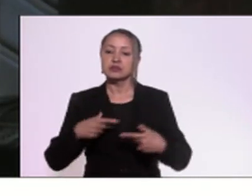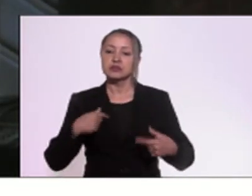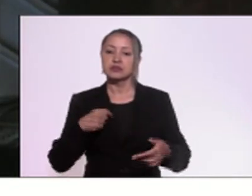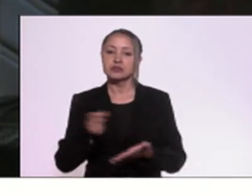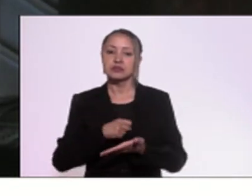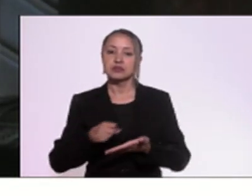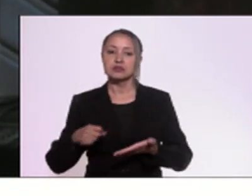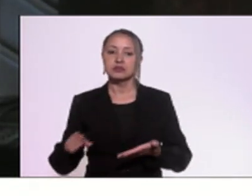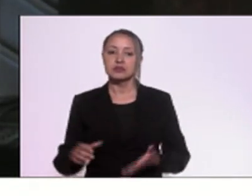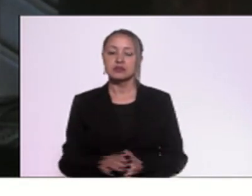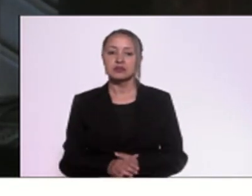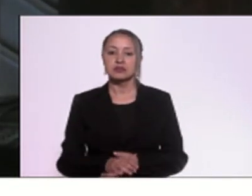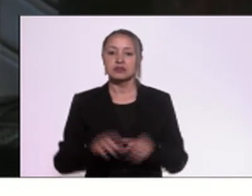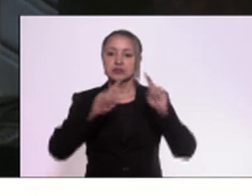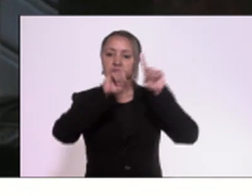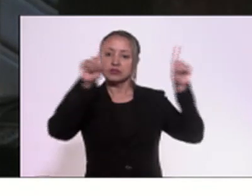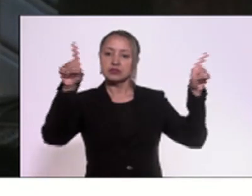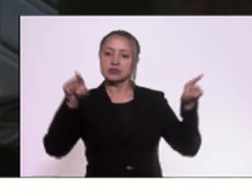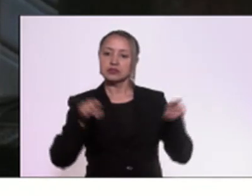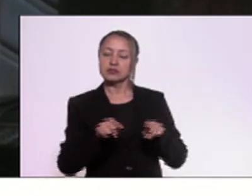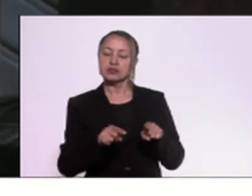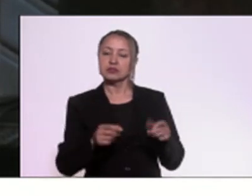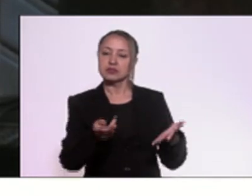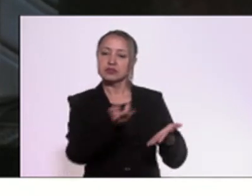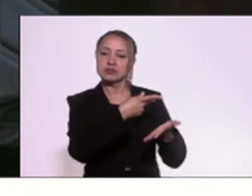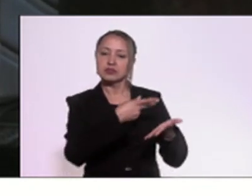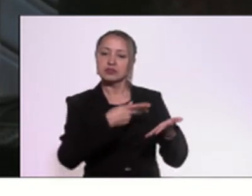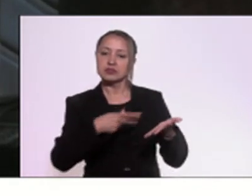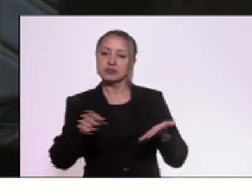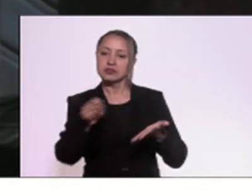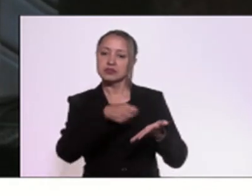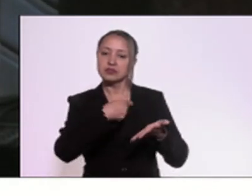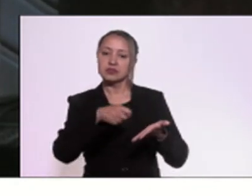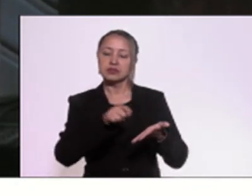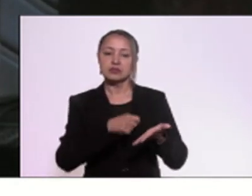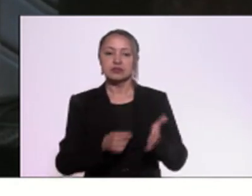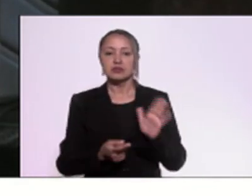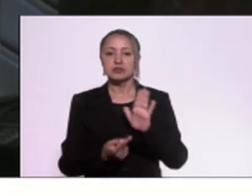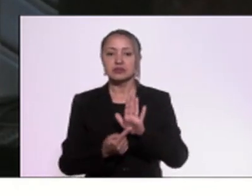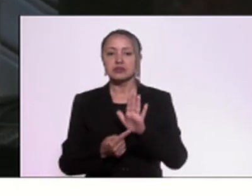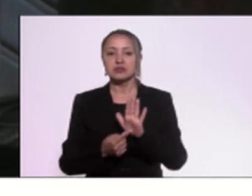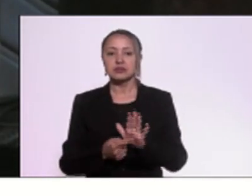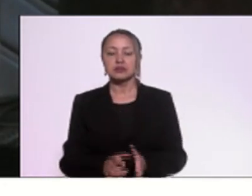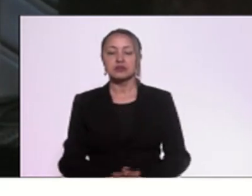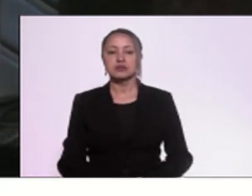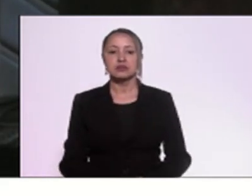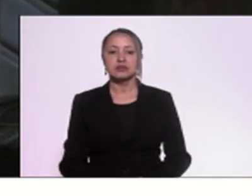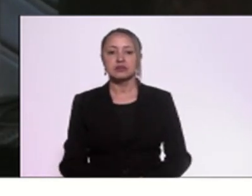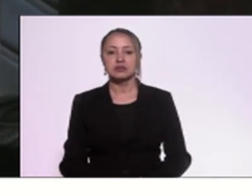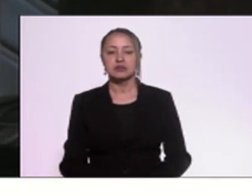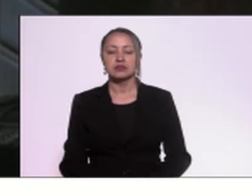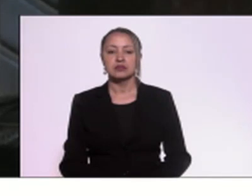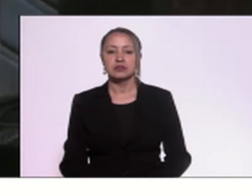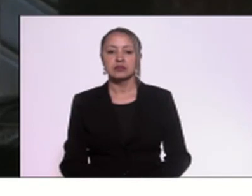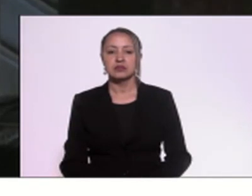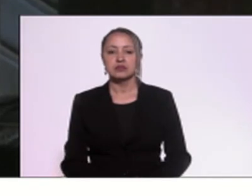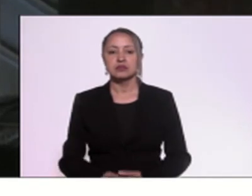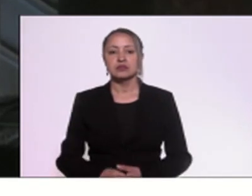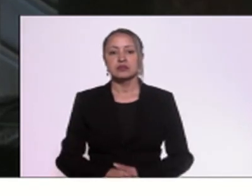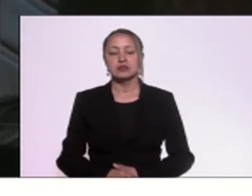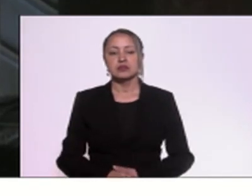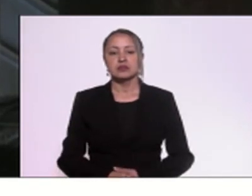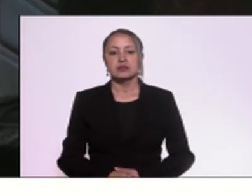audiovisual que você leva a cultura brasileira, que você leva as tradições de cada uma das nossas regiões, que você fala